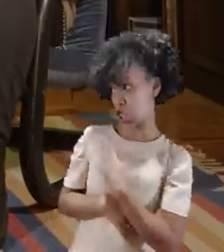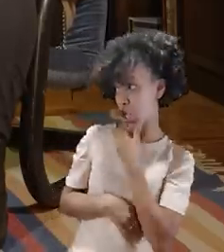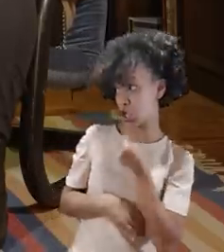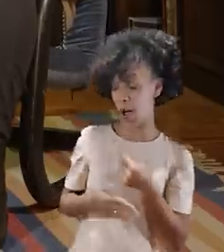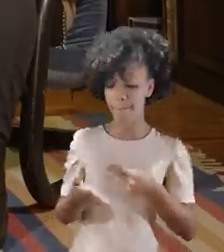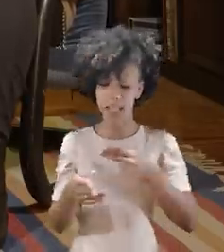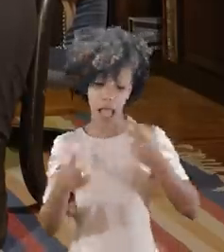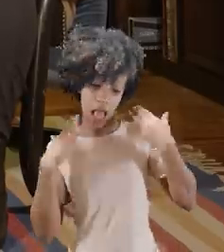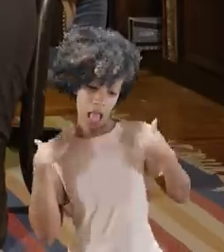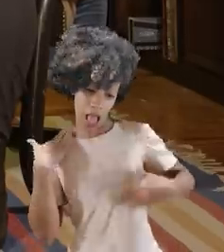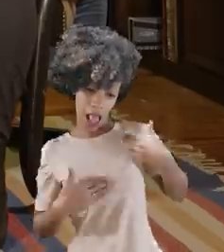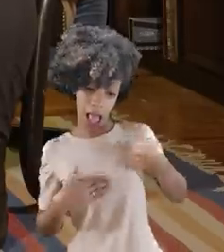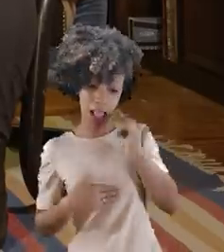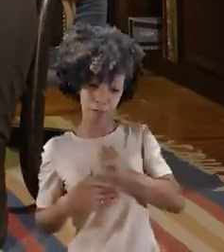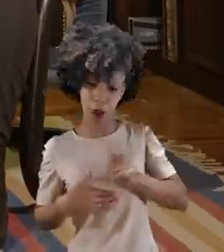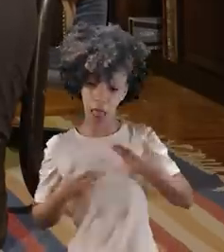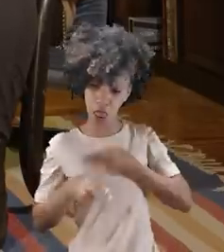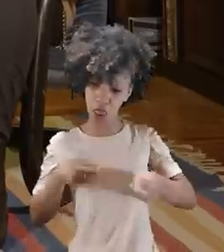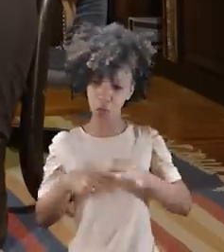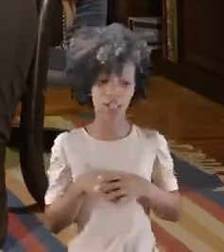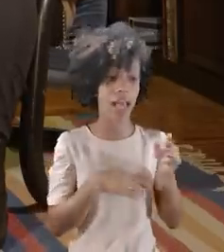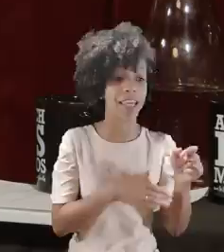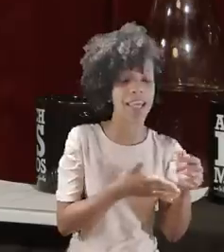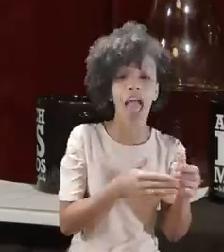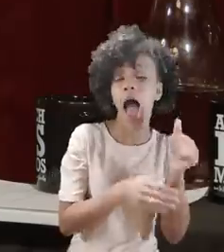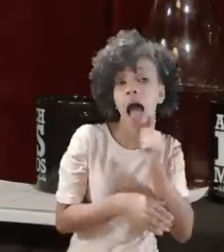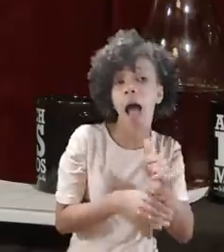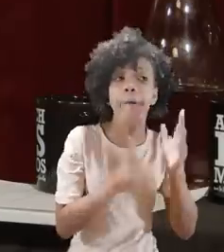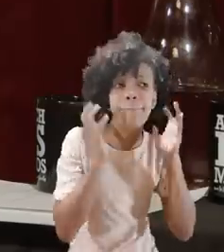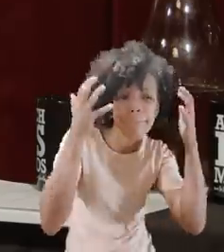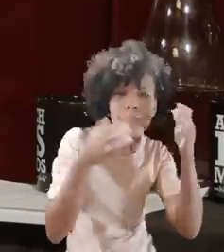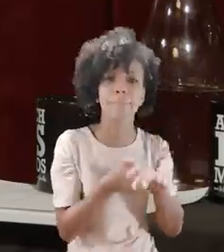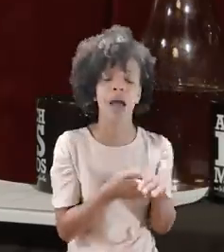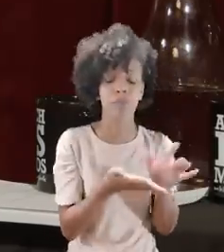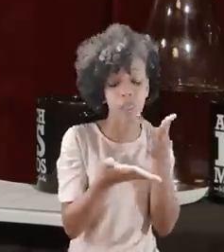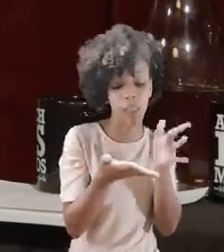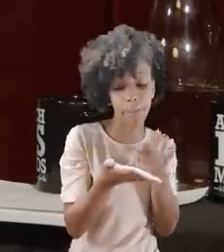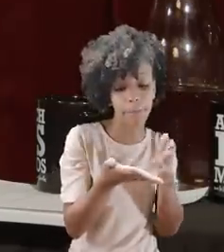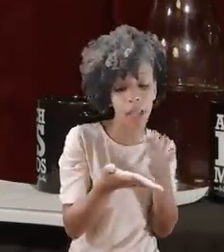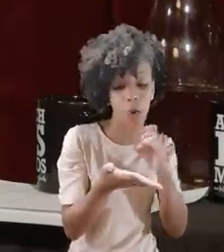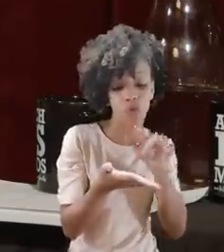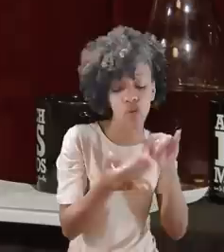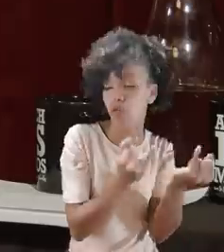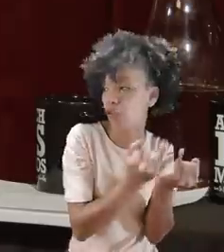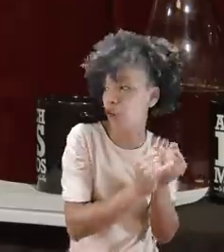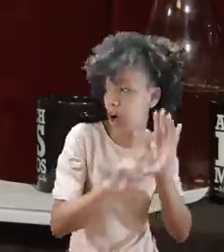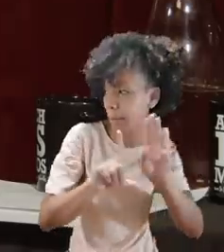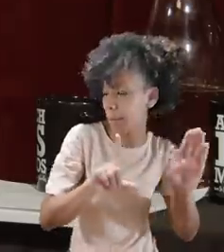Playboy a gente vai cair para um lugar que elas assuntos da Playboy ela vai falar com os outros a contigo mas tem uma coisa de você não está tendo nenhuma